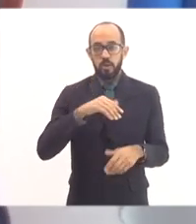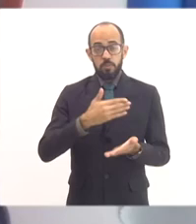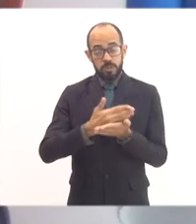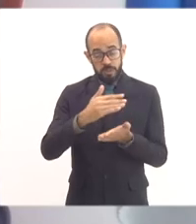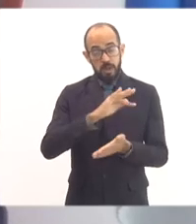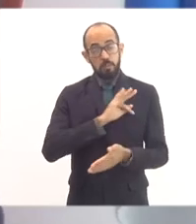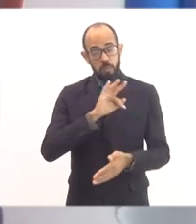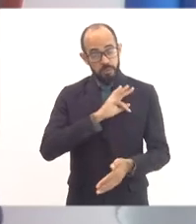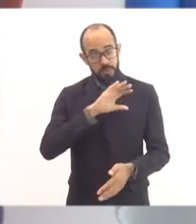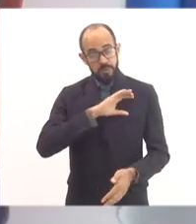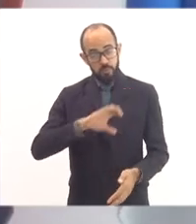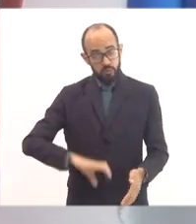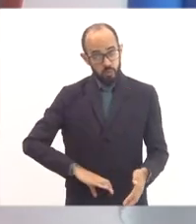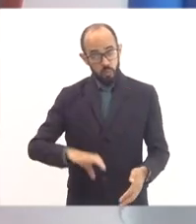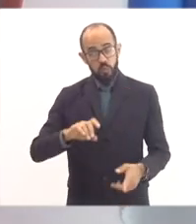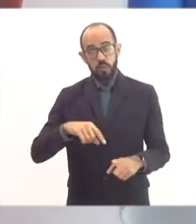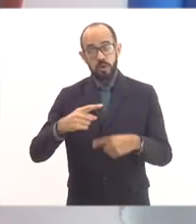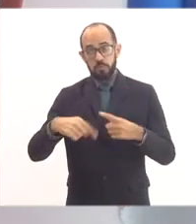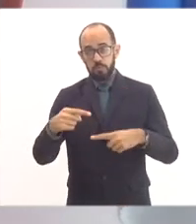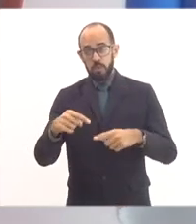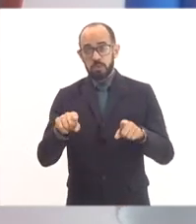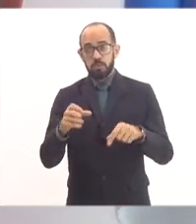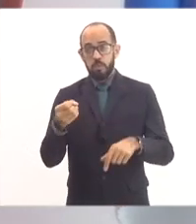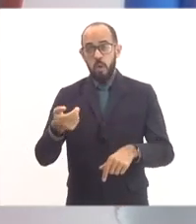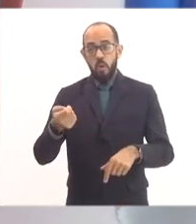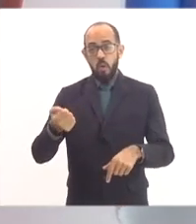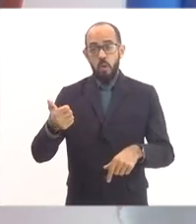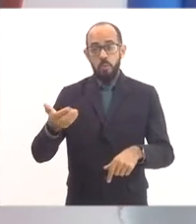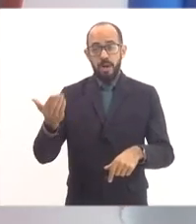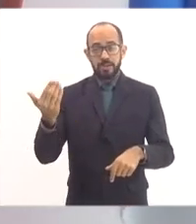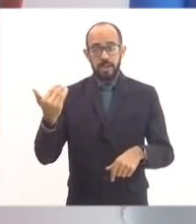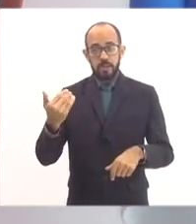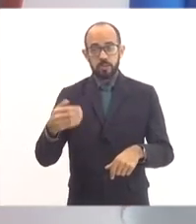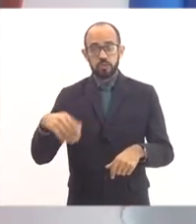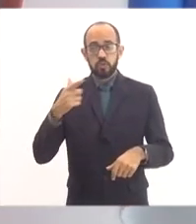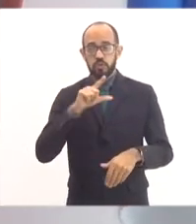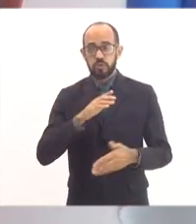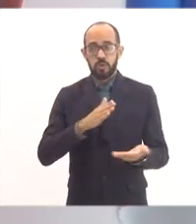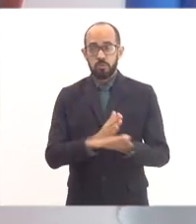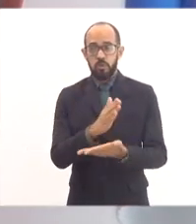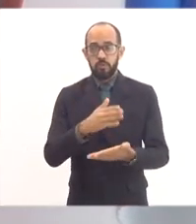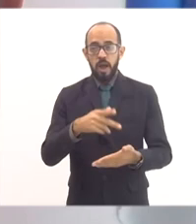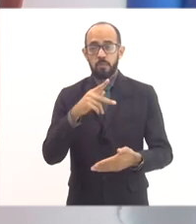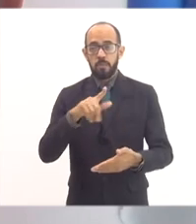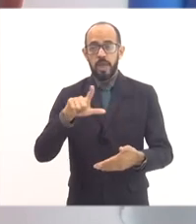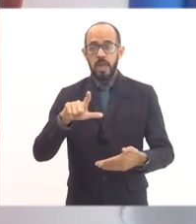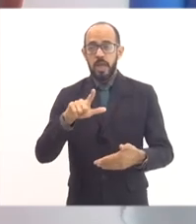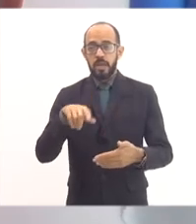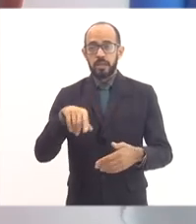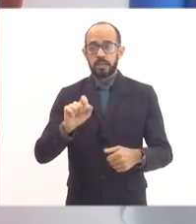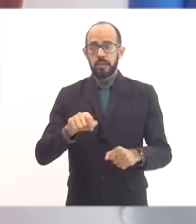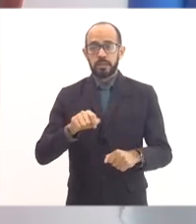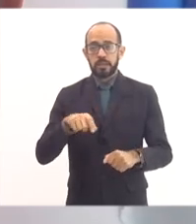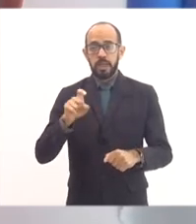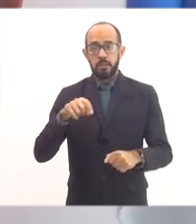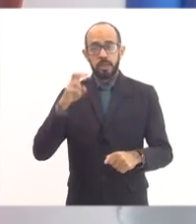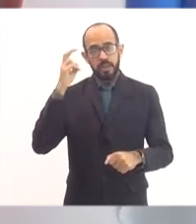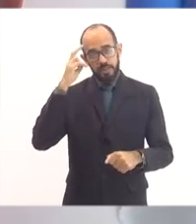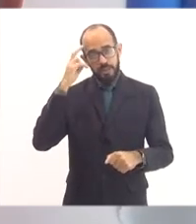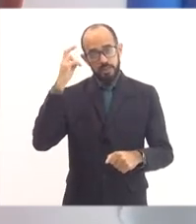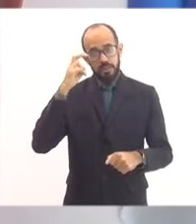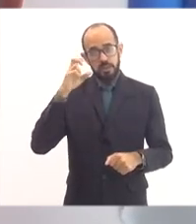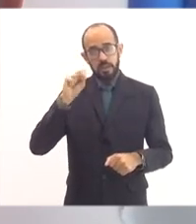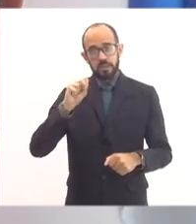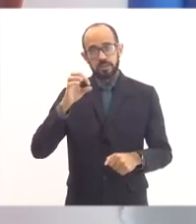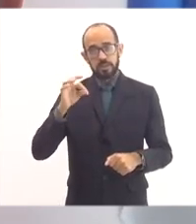anteriormente. Mais recentemente, aprovamos juntos um projeto que segue a inteligência do STF, acabando com a